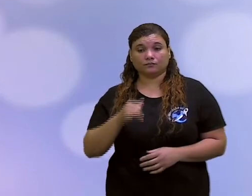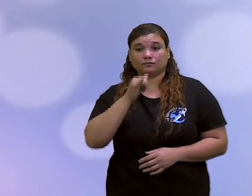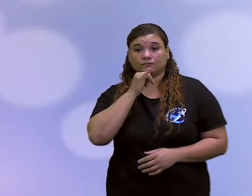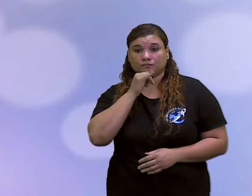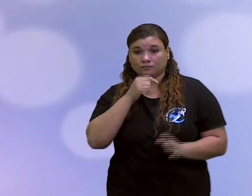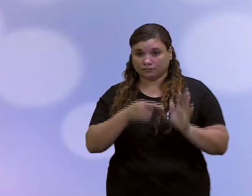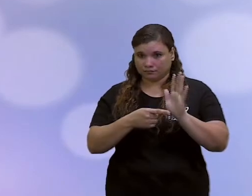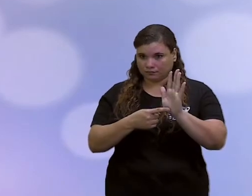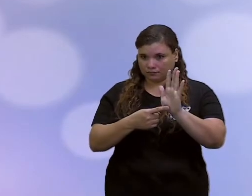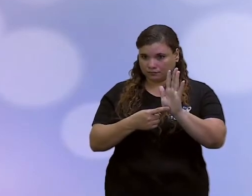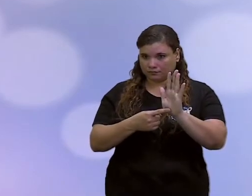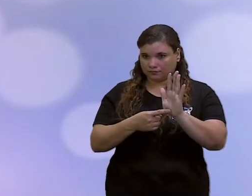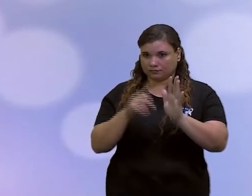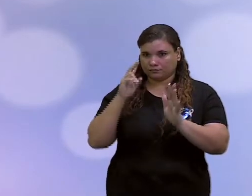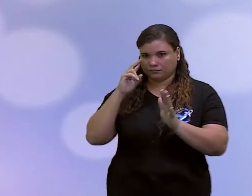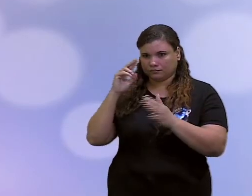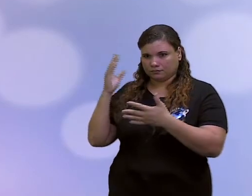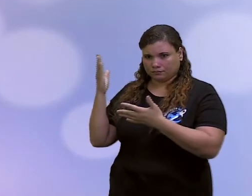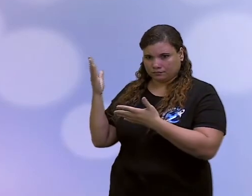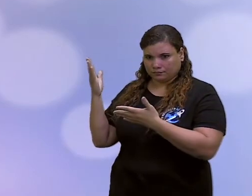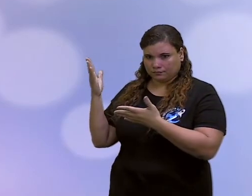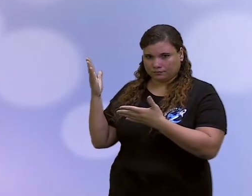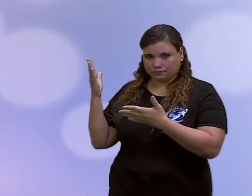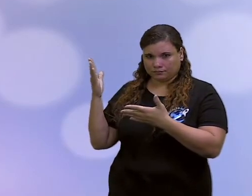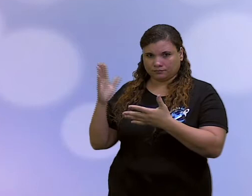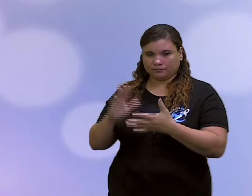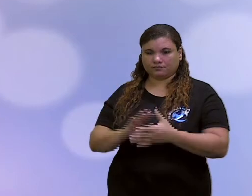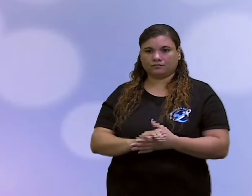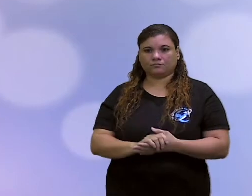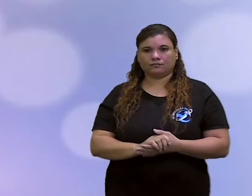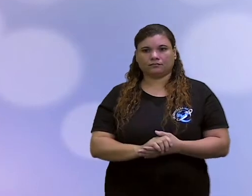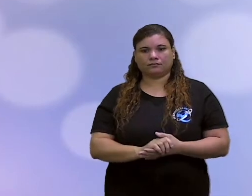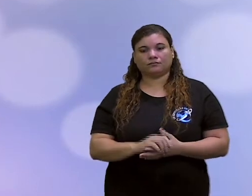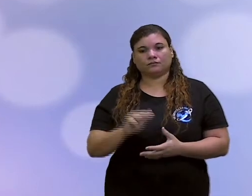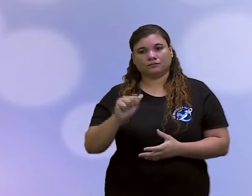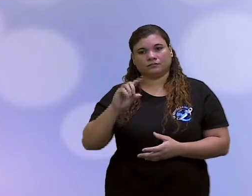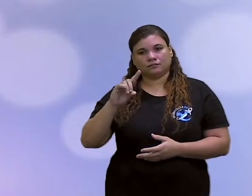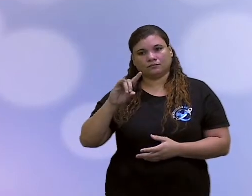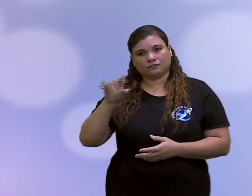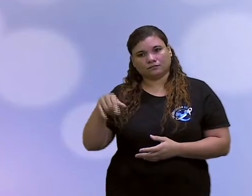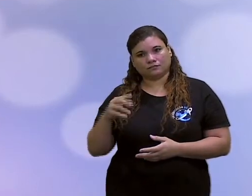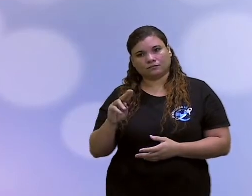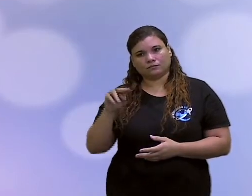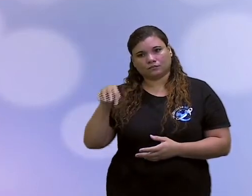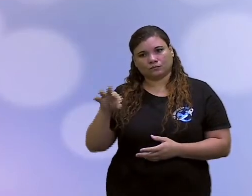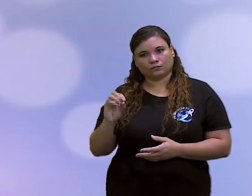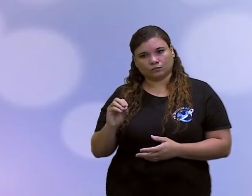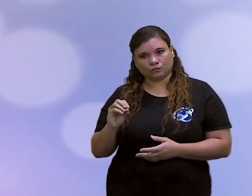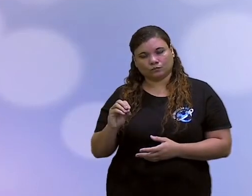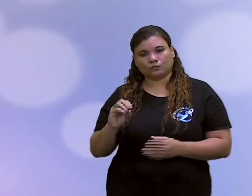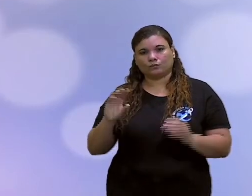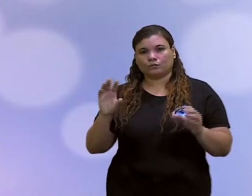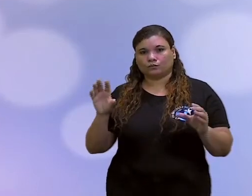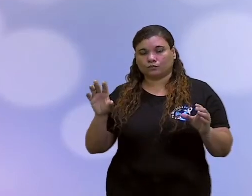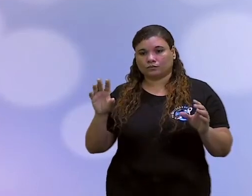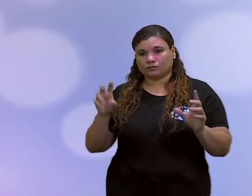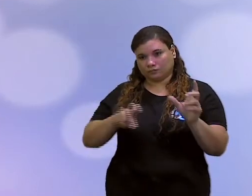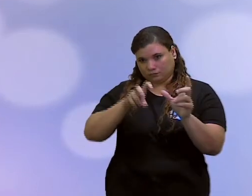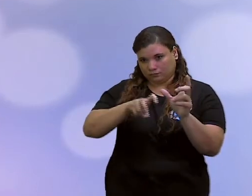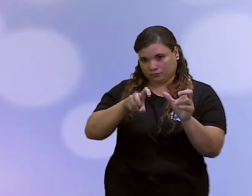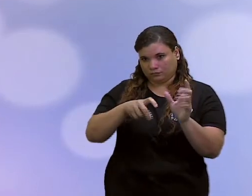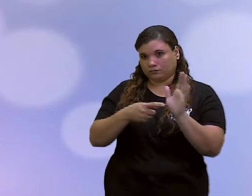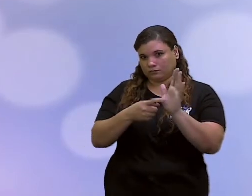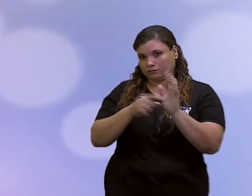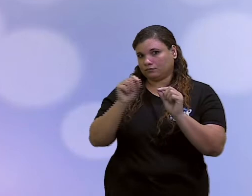ó. Temos aí então o adjunto adverbial representado pelo advérbio, locução ou oração. Ele